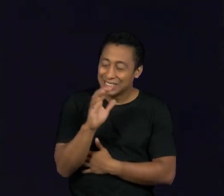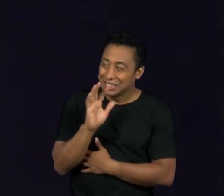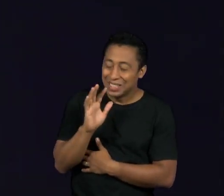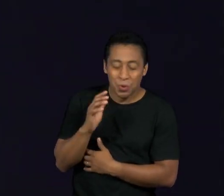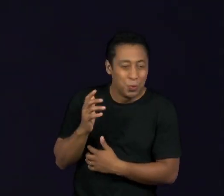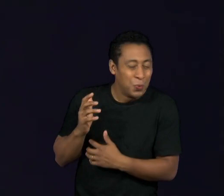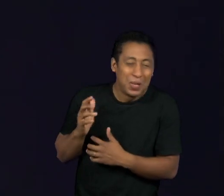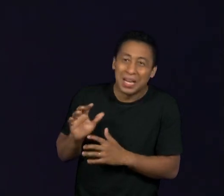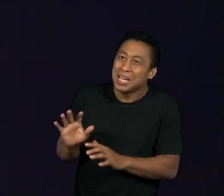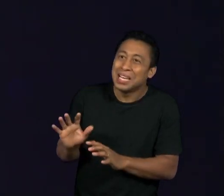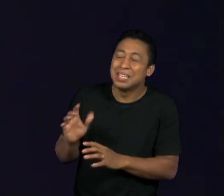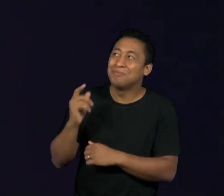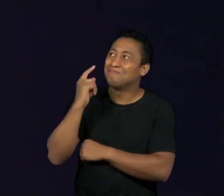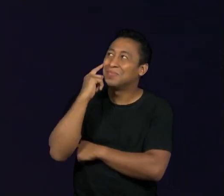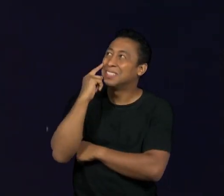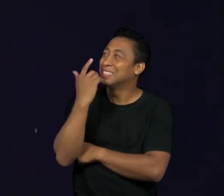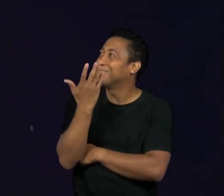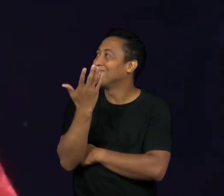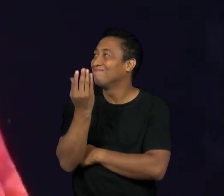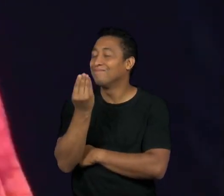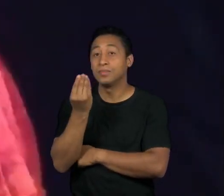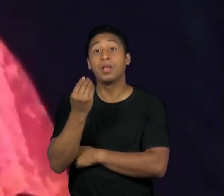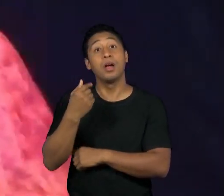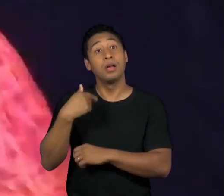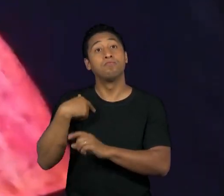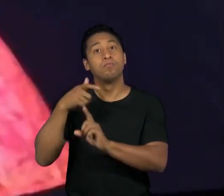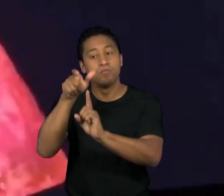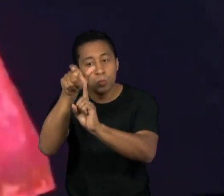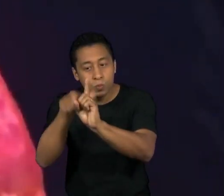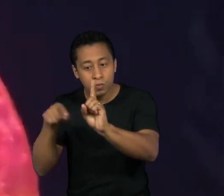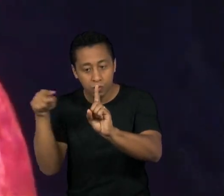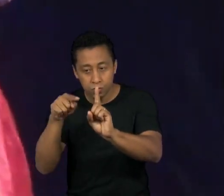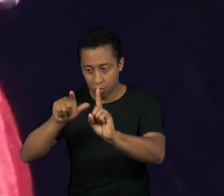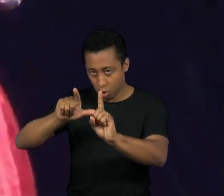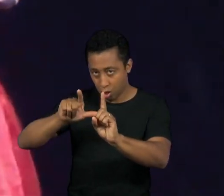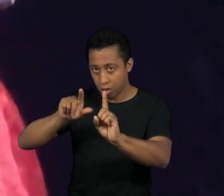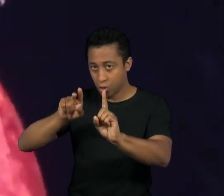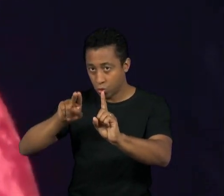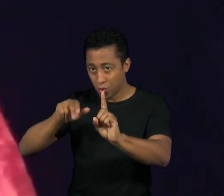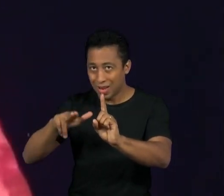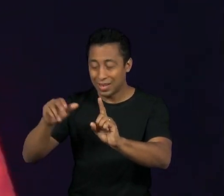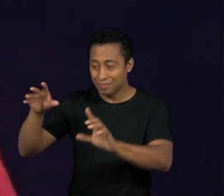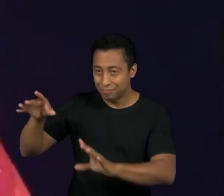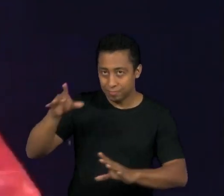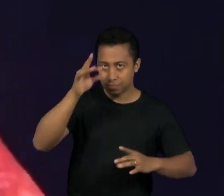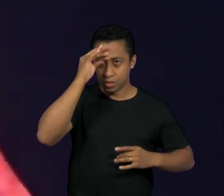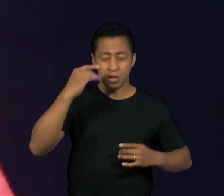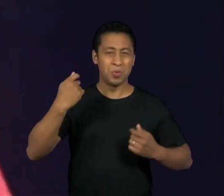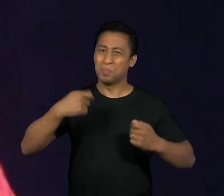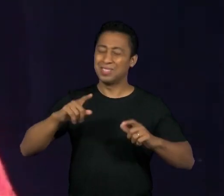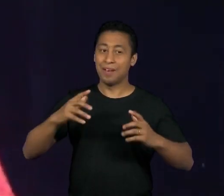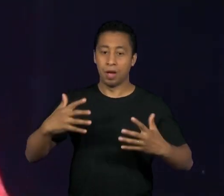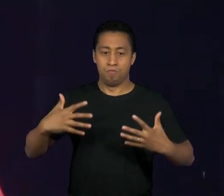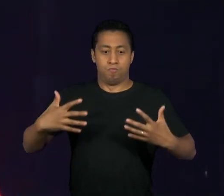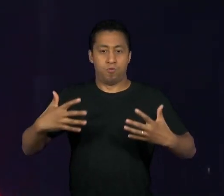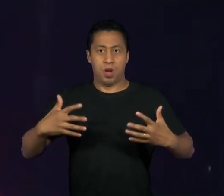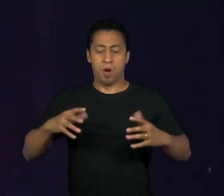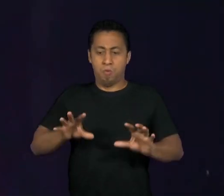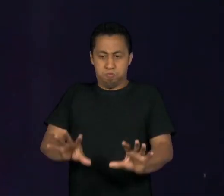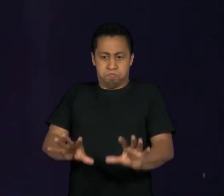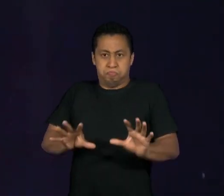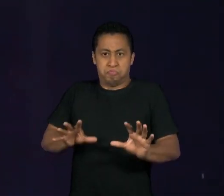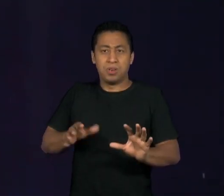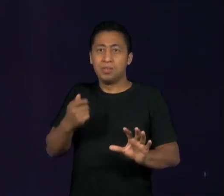essa Luana dentro de uma caricatura, ela com bocona, ela com olhão, ela com peitão. E aí, para minha surpresa, o público